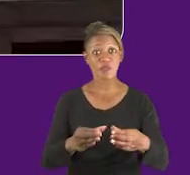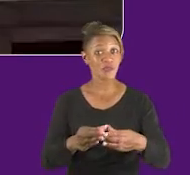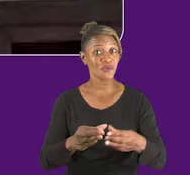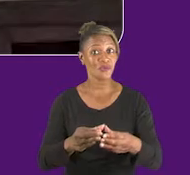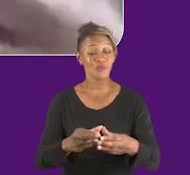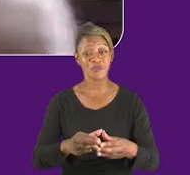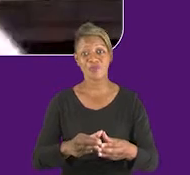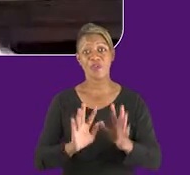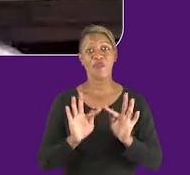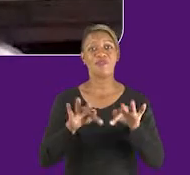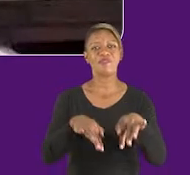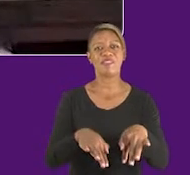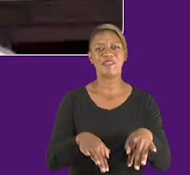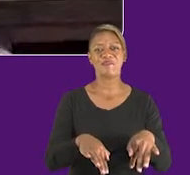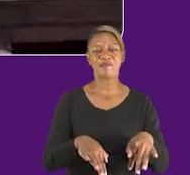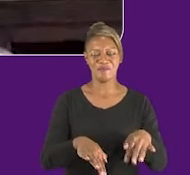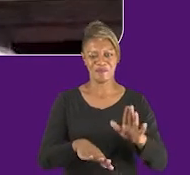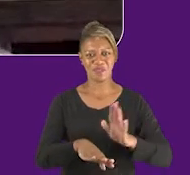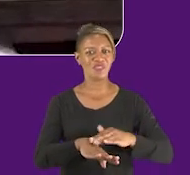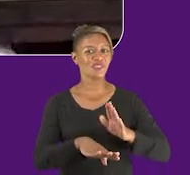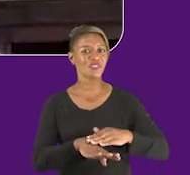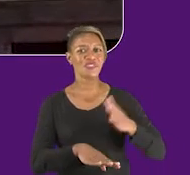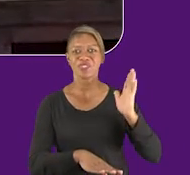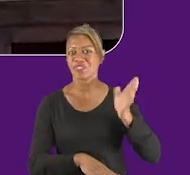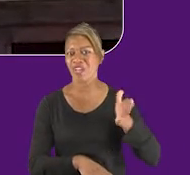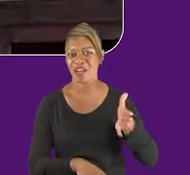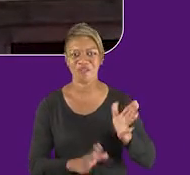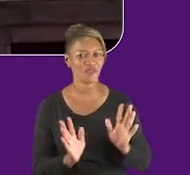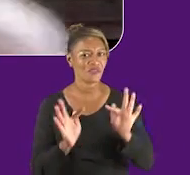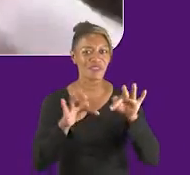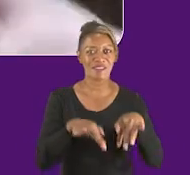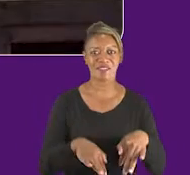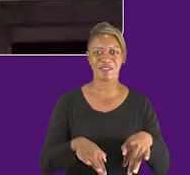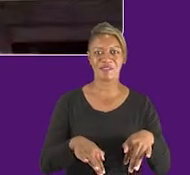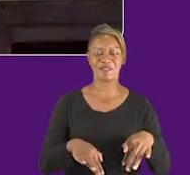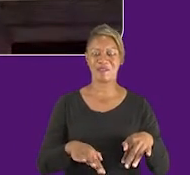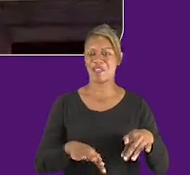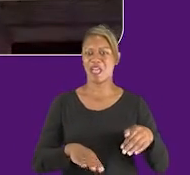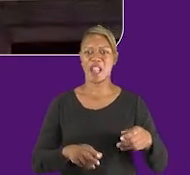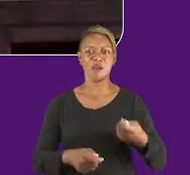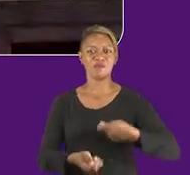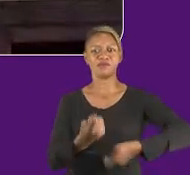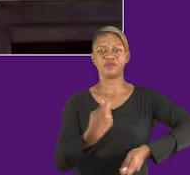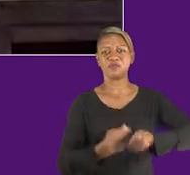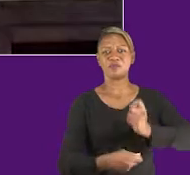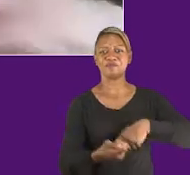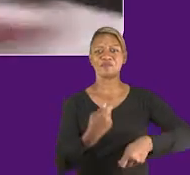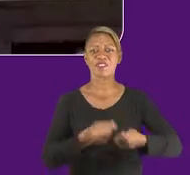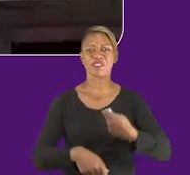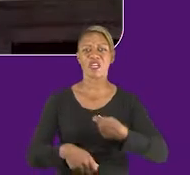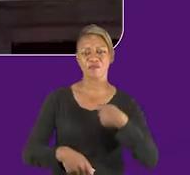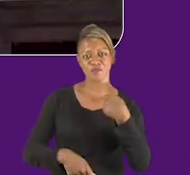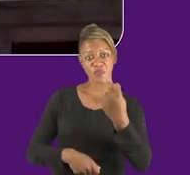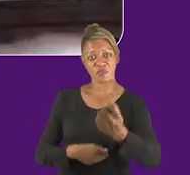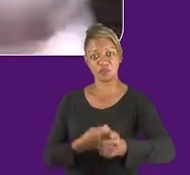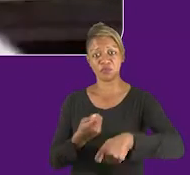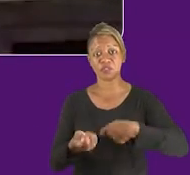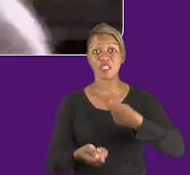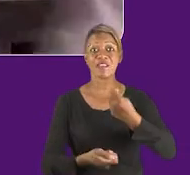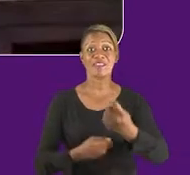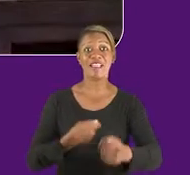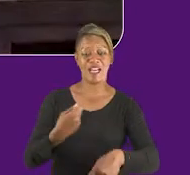de como a gente faria se entrega que tem rodada até hoje essa forma e nos trouxe ganhos de máquinas nos processos ganhos de